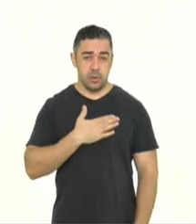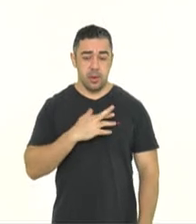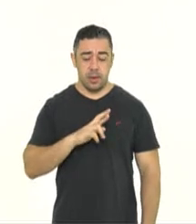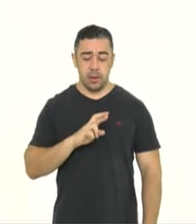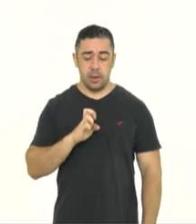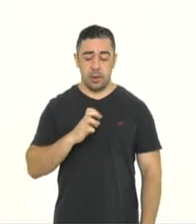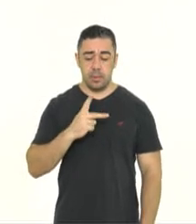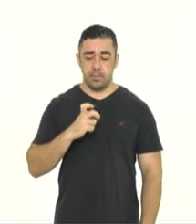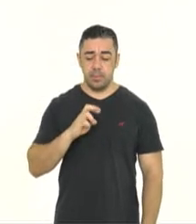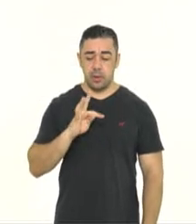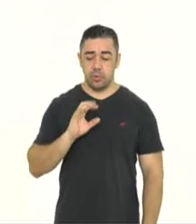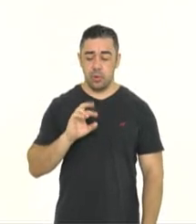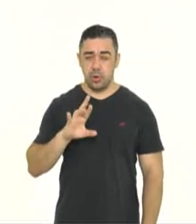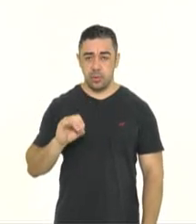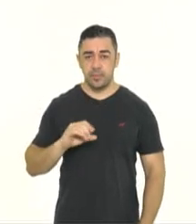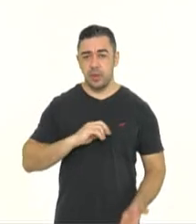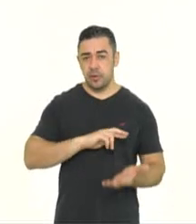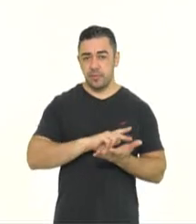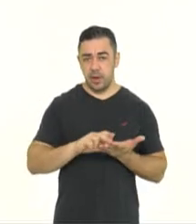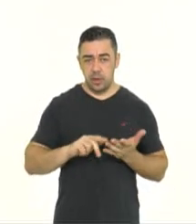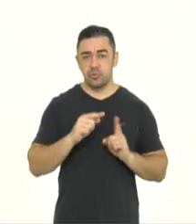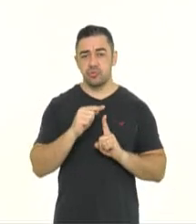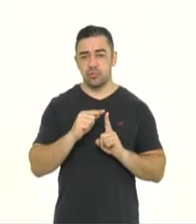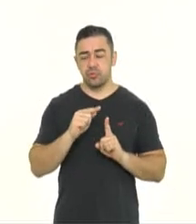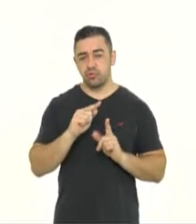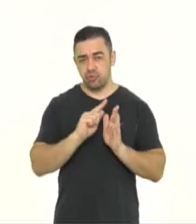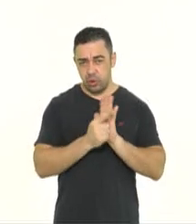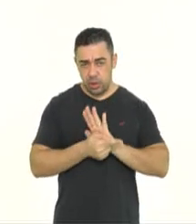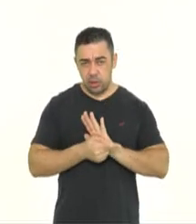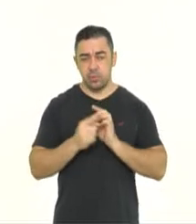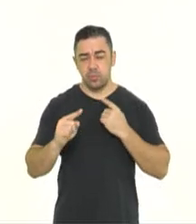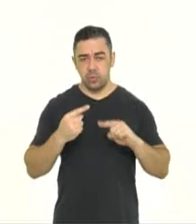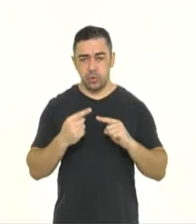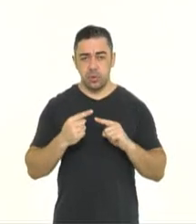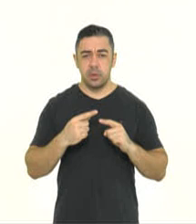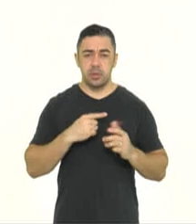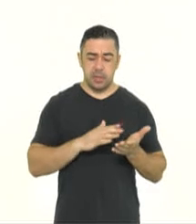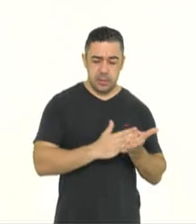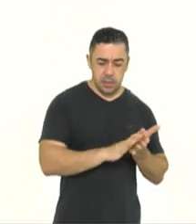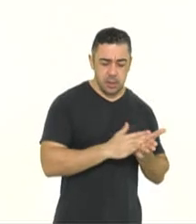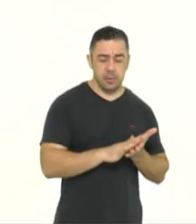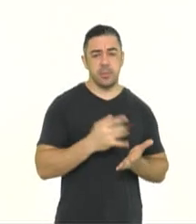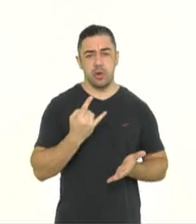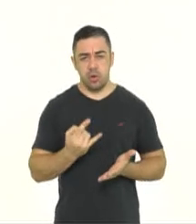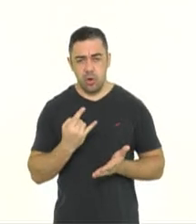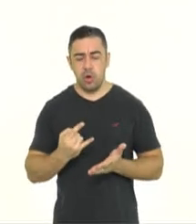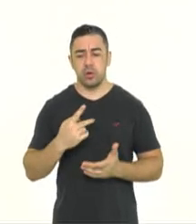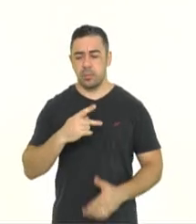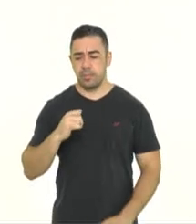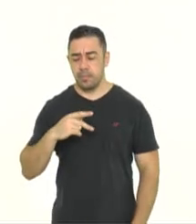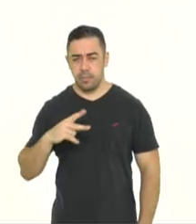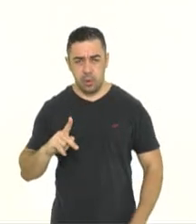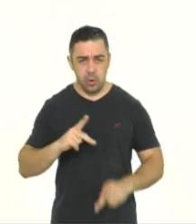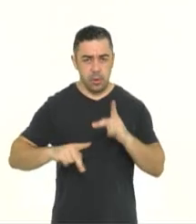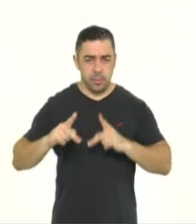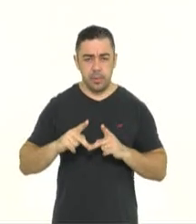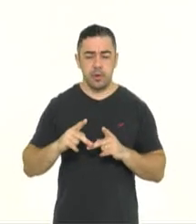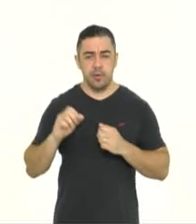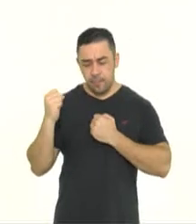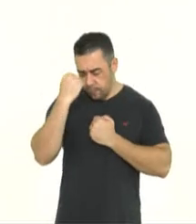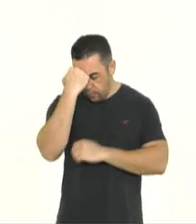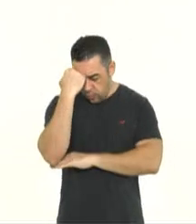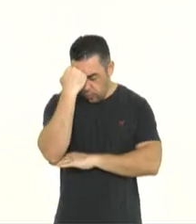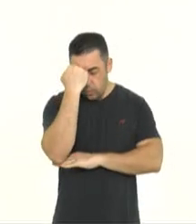Existem vários gêneros musicais, como samba, rock, pop, forró, pagode,